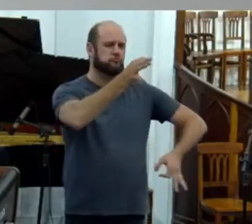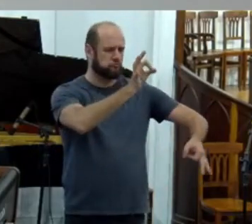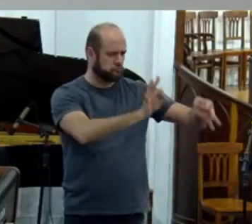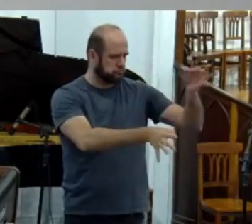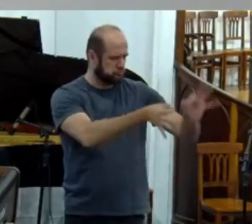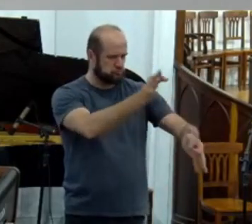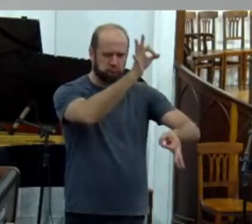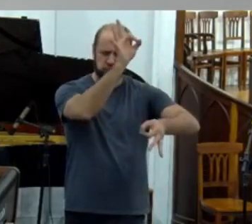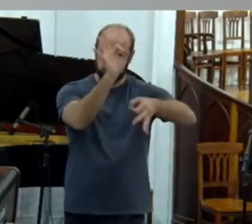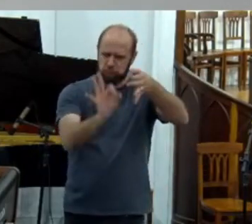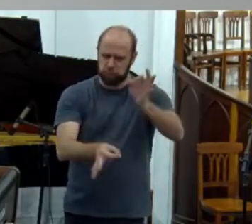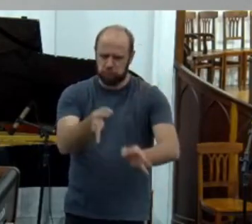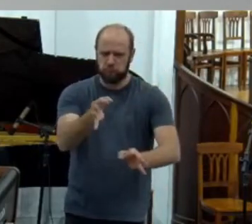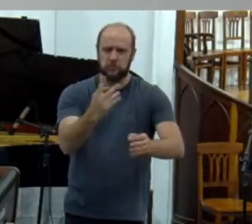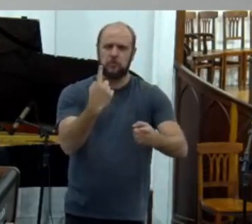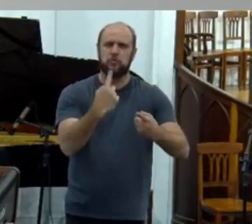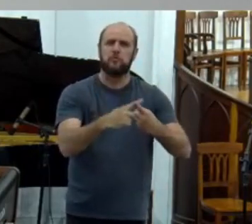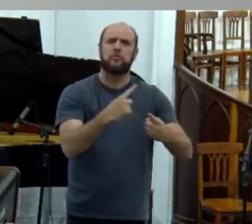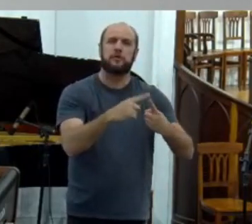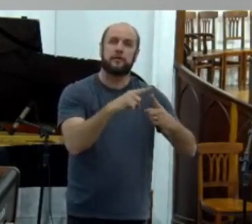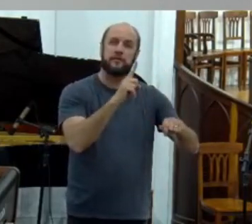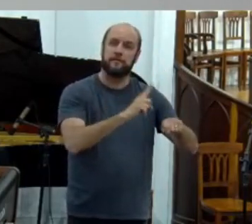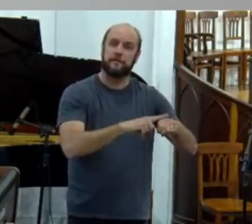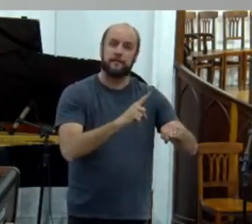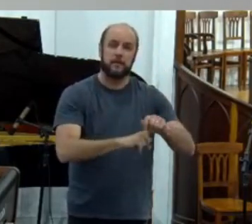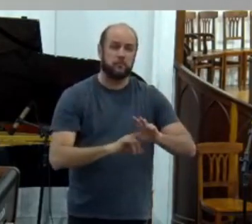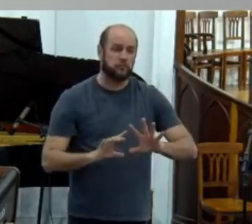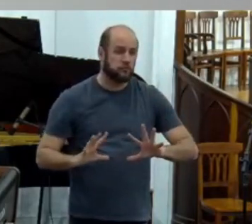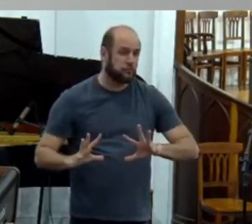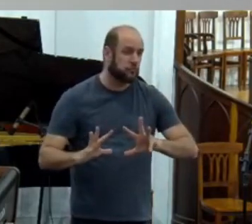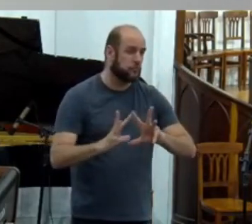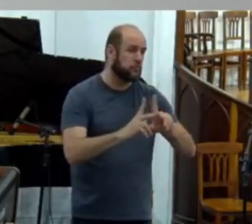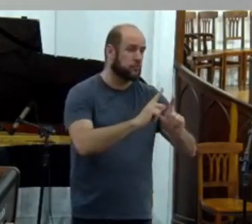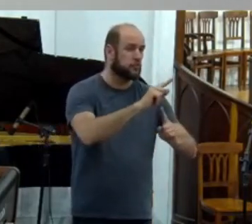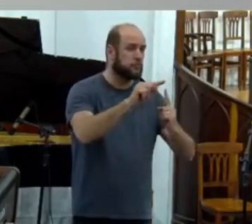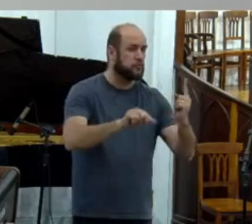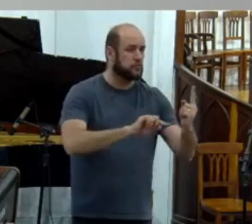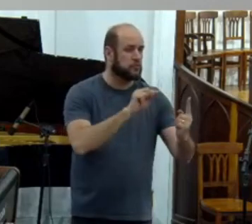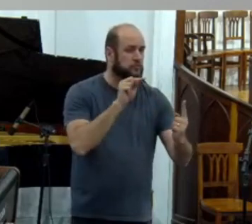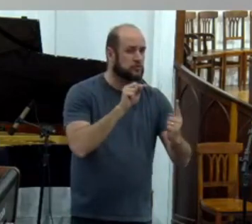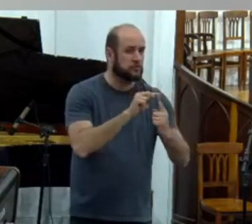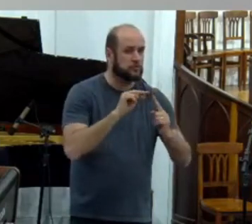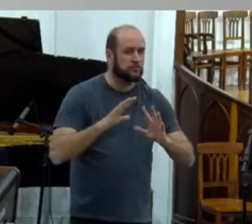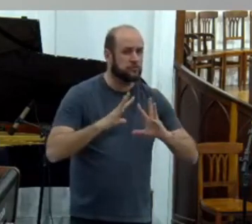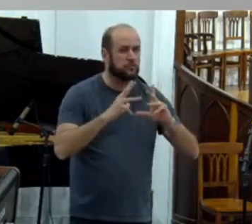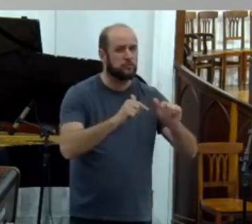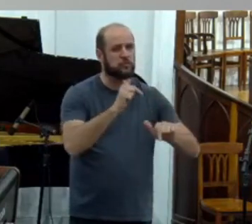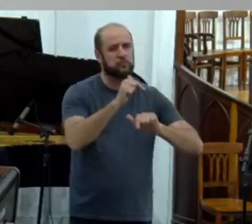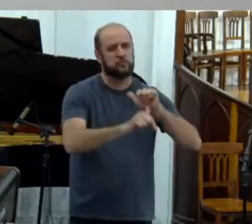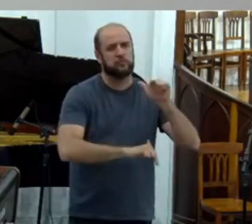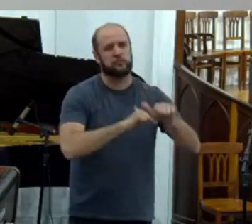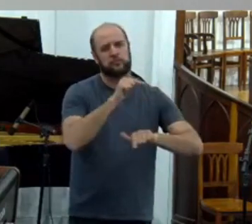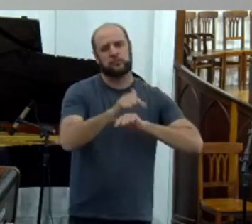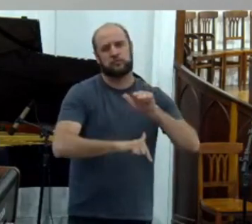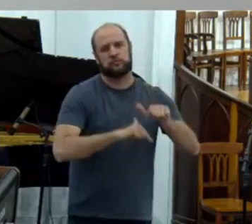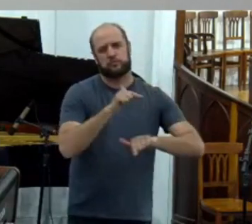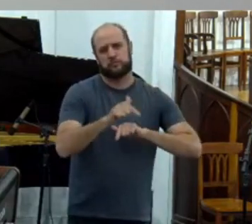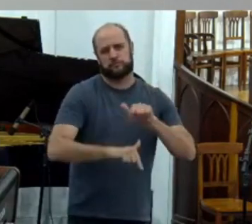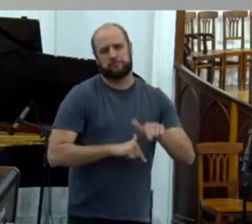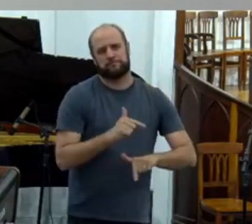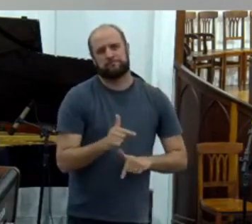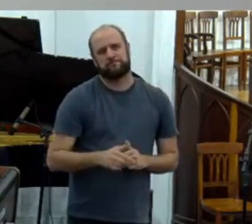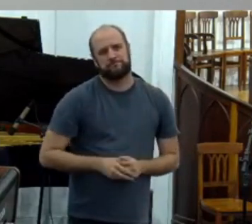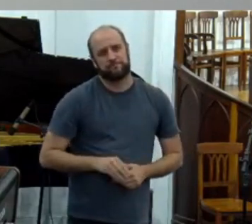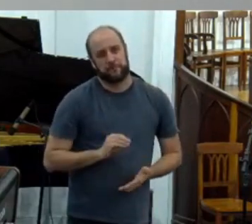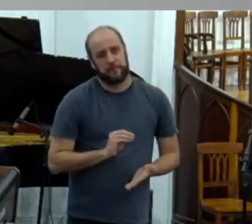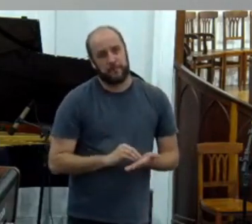justo e o ímpio, porque há um tempo para todo o propósito e para toda obra. A